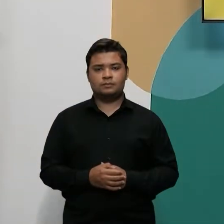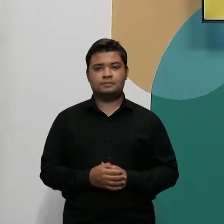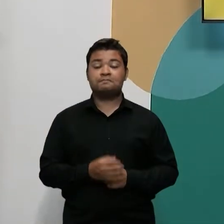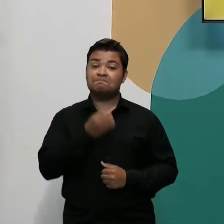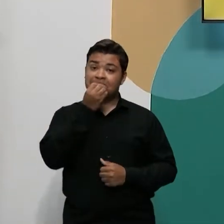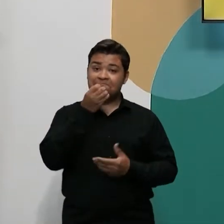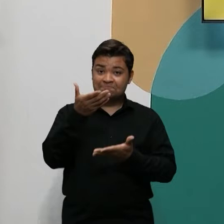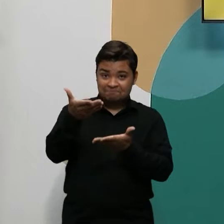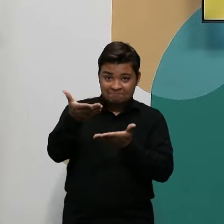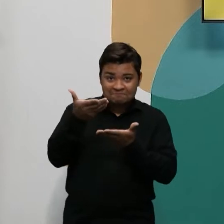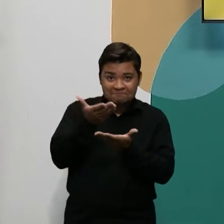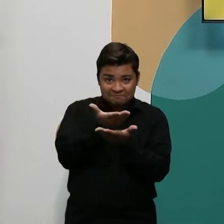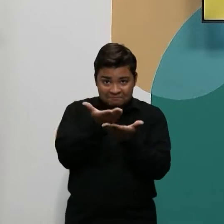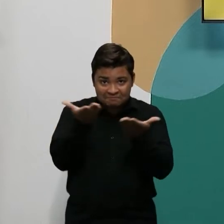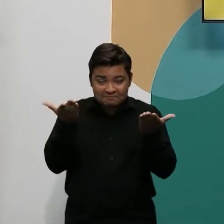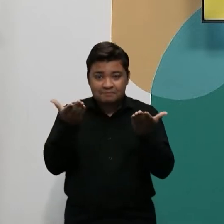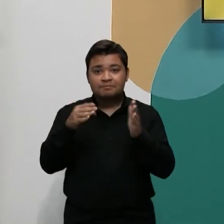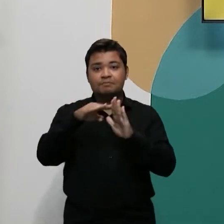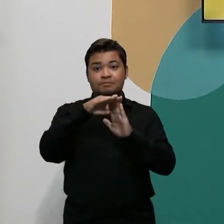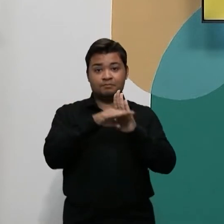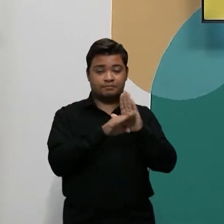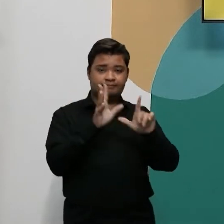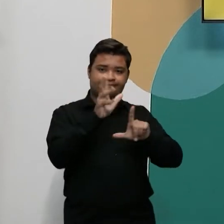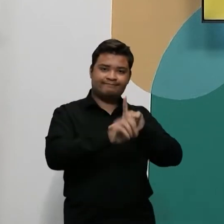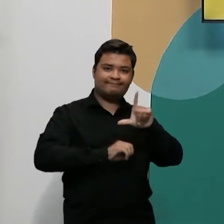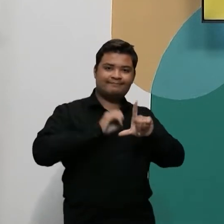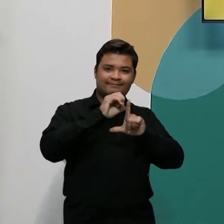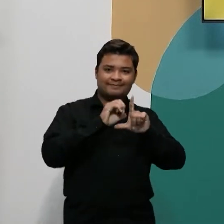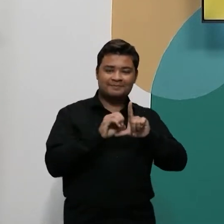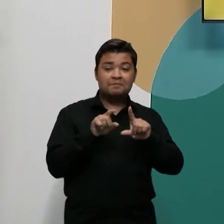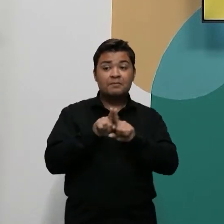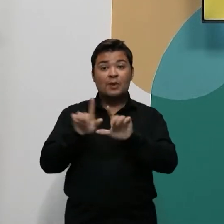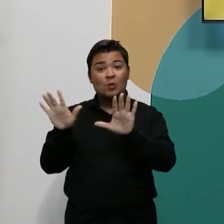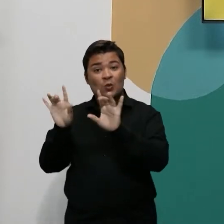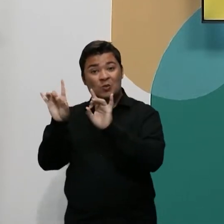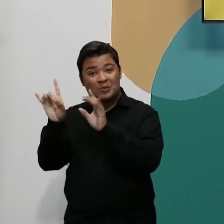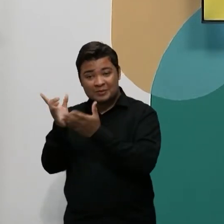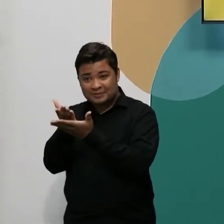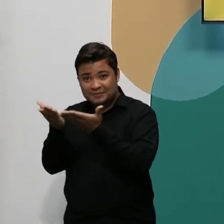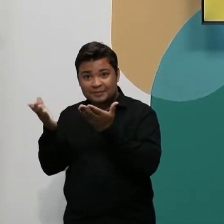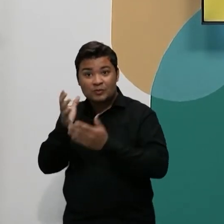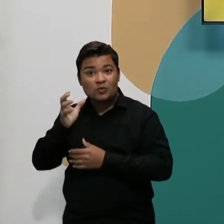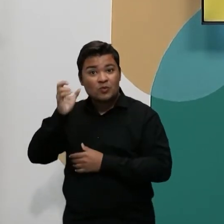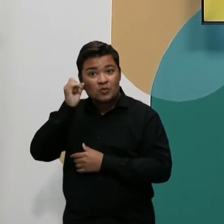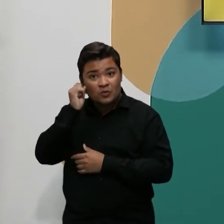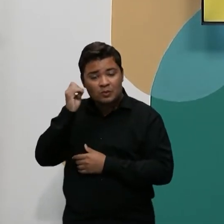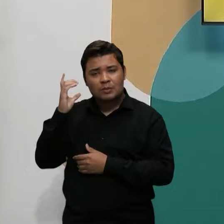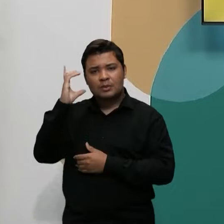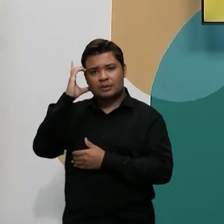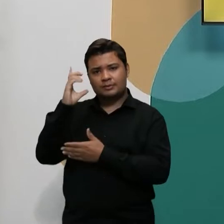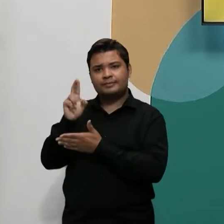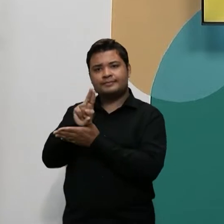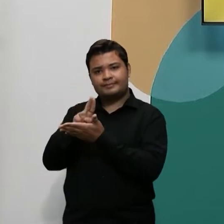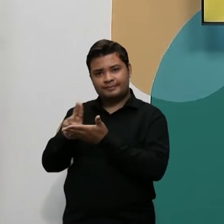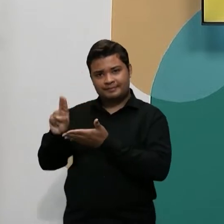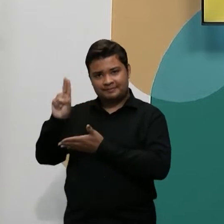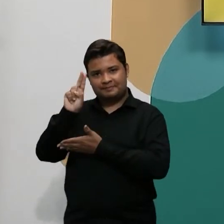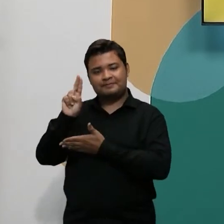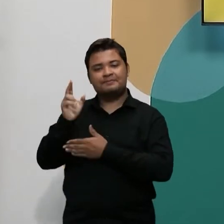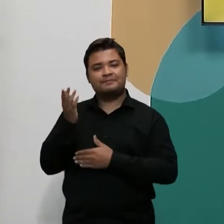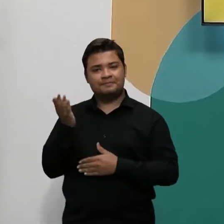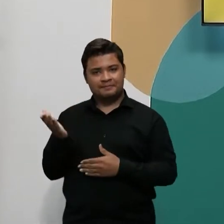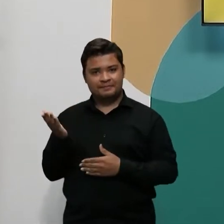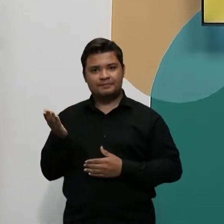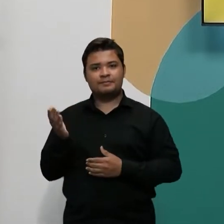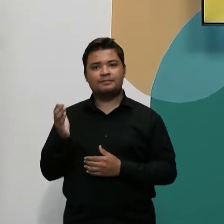Seja bem-vinda, bem-vindo ao Mundo UFG, um olá especial para os ouvintes que nos acompanham pelas ondas da